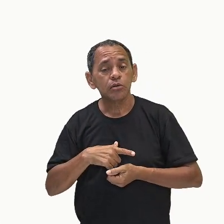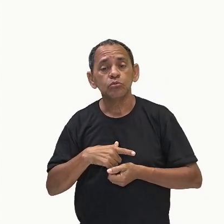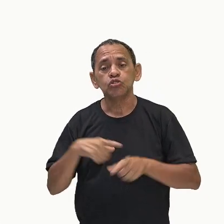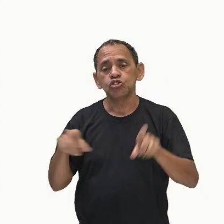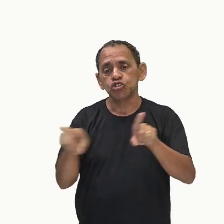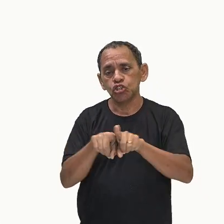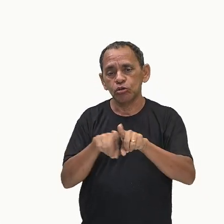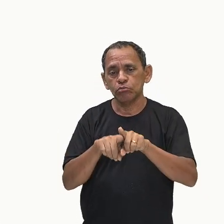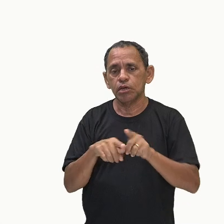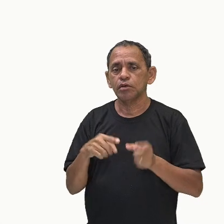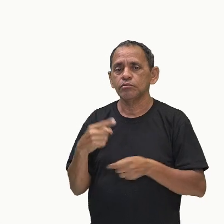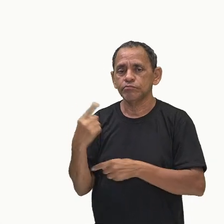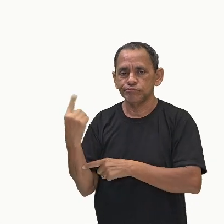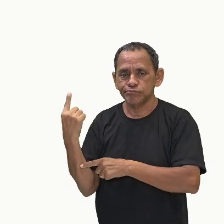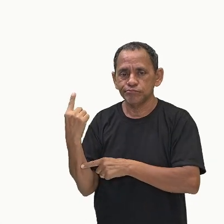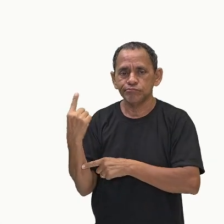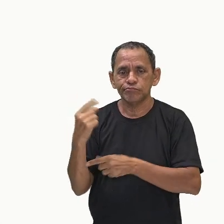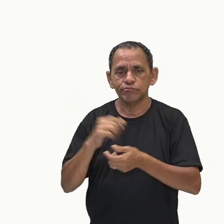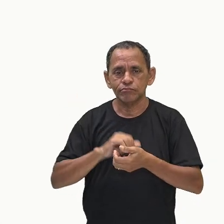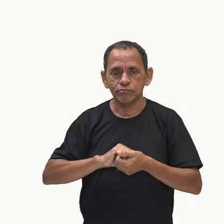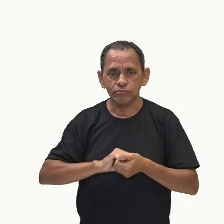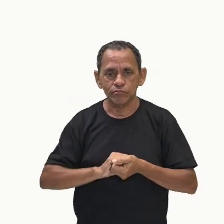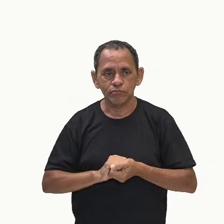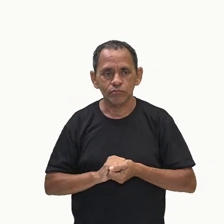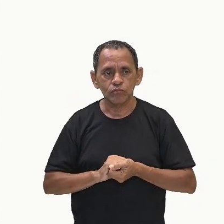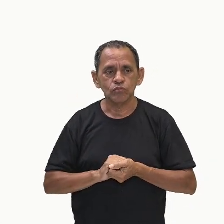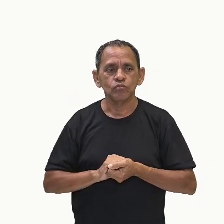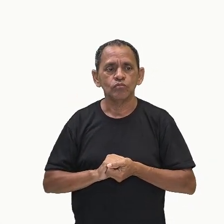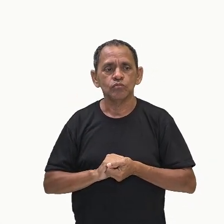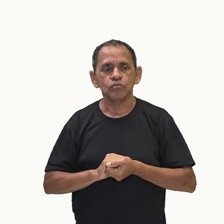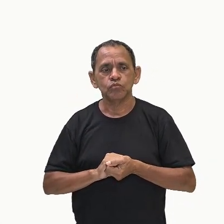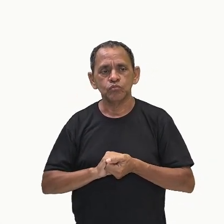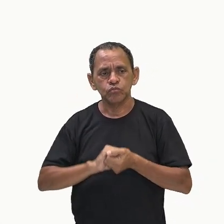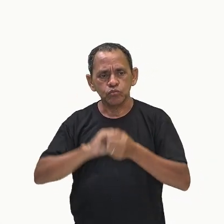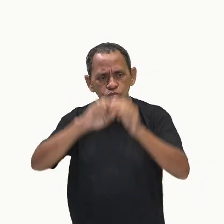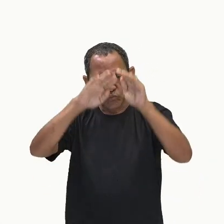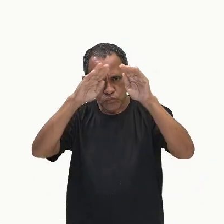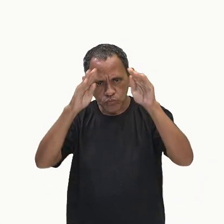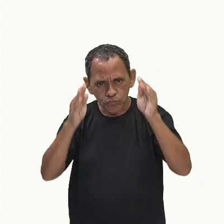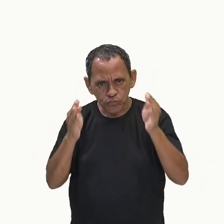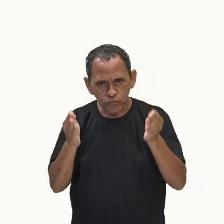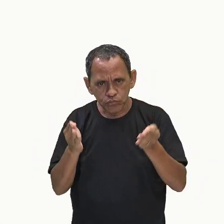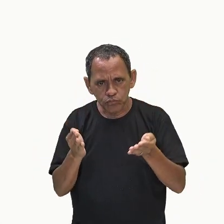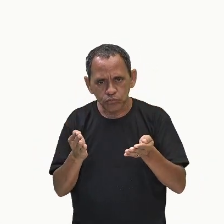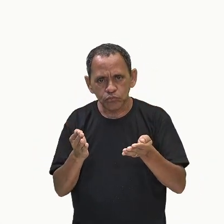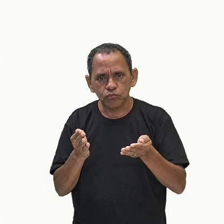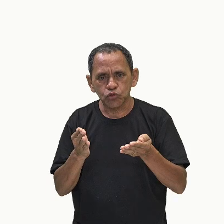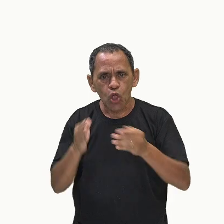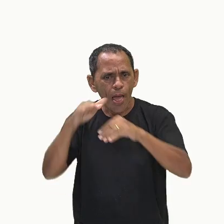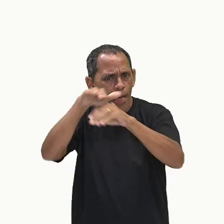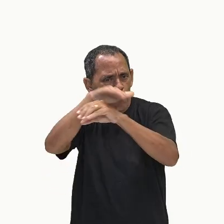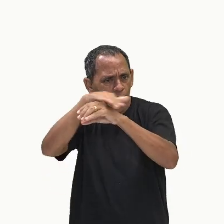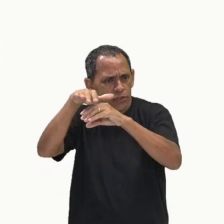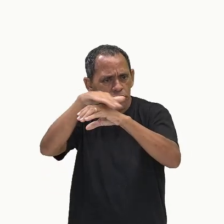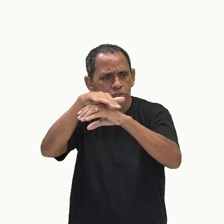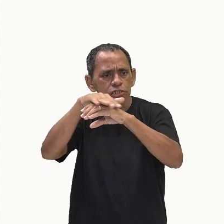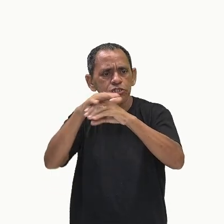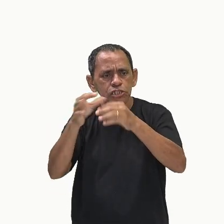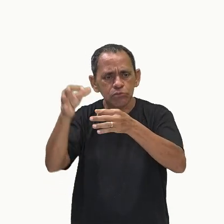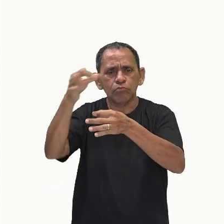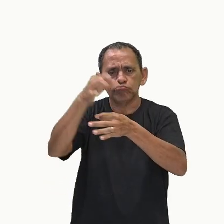grano, né, contendo as tilacoides. Na superfície das tilacoides, nós temos o